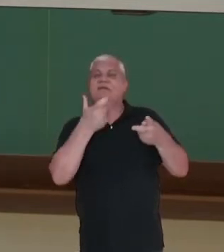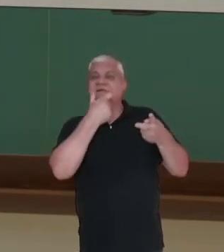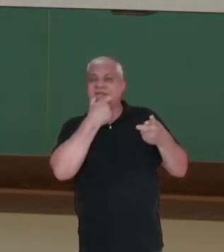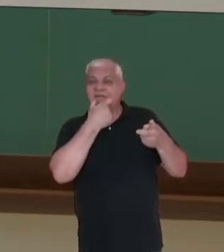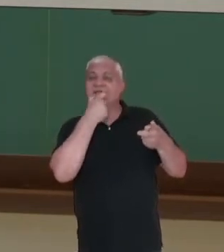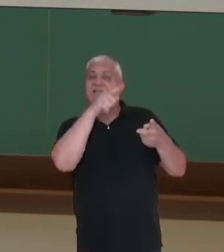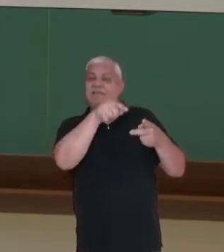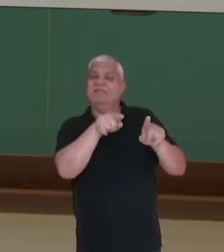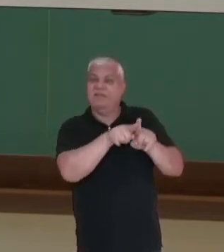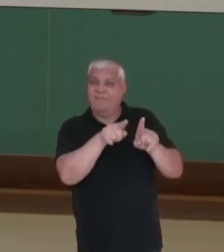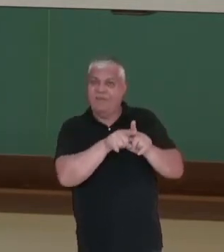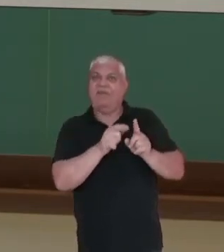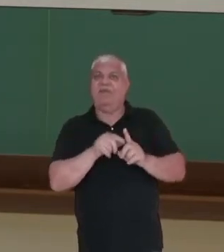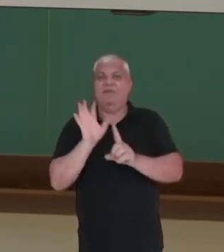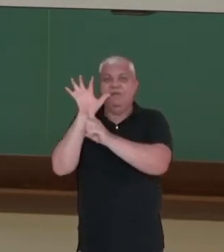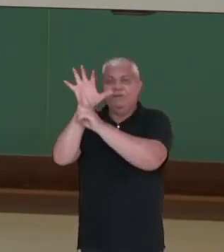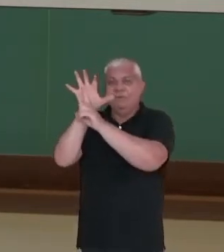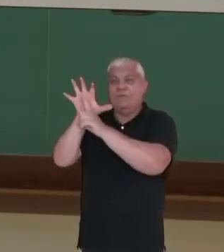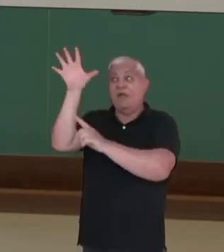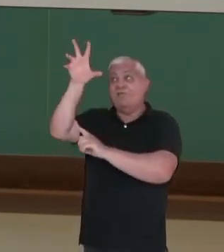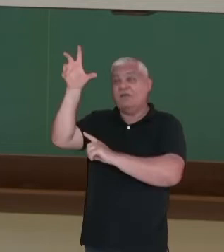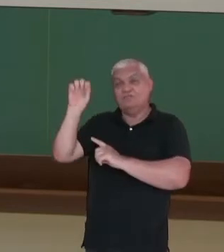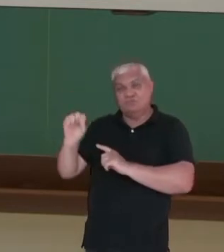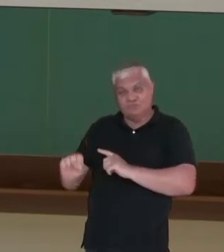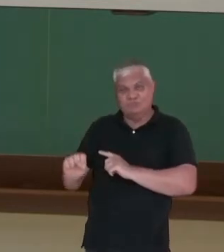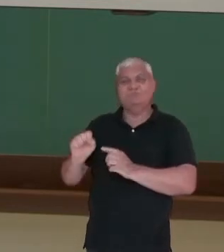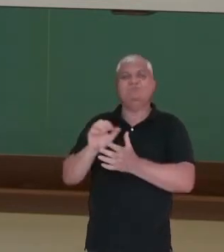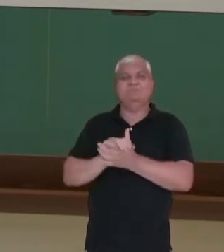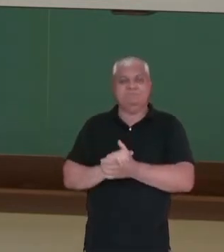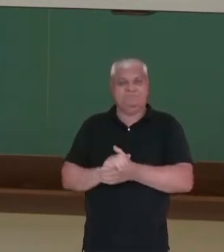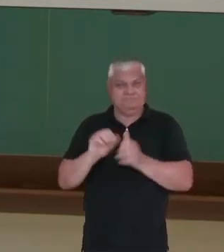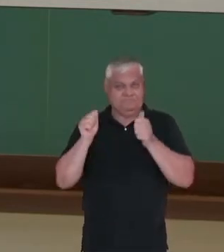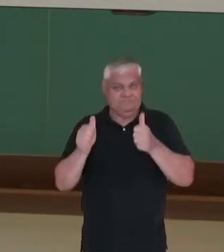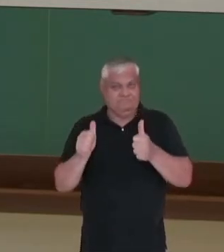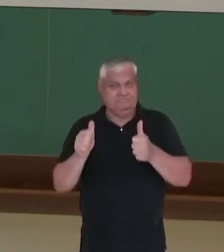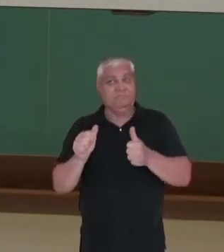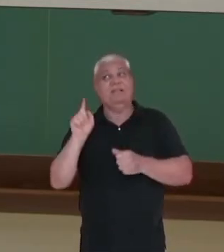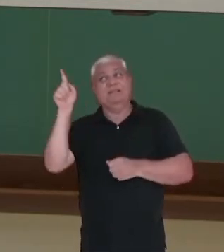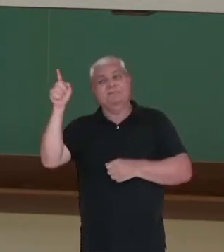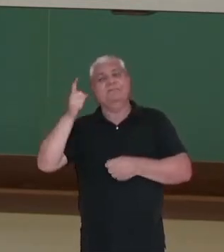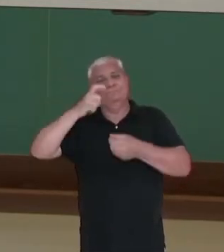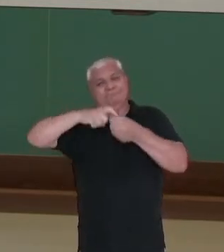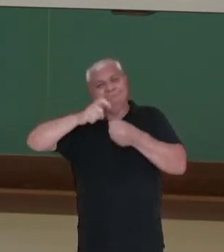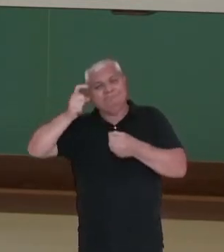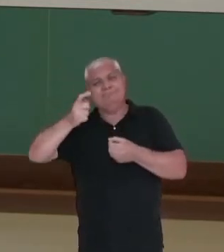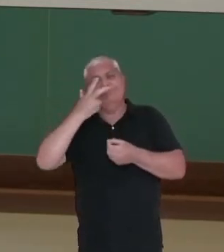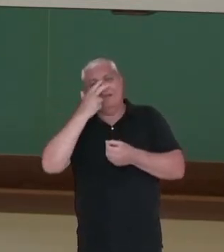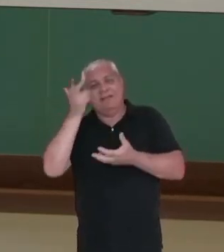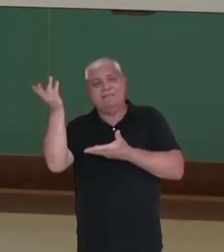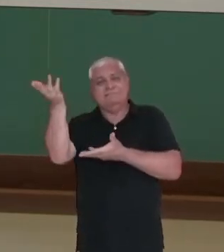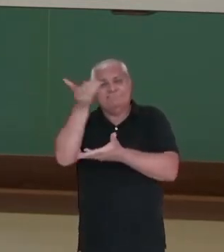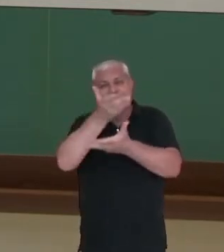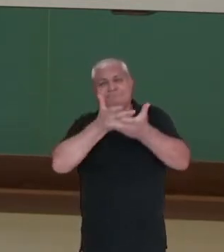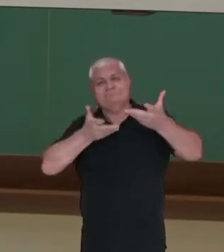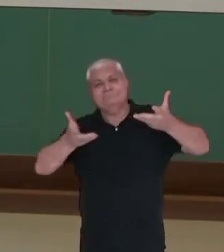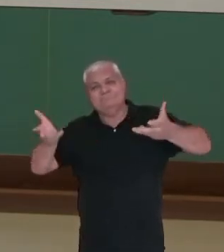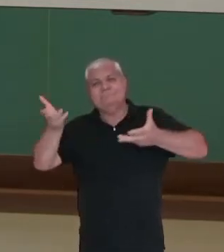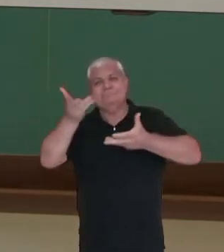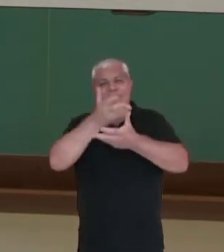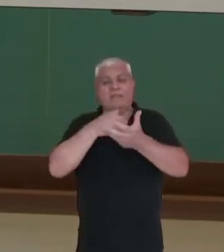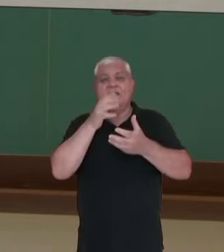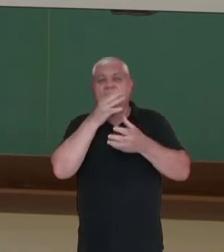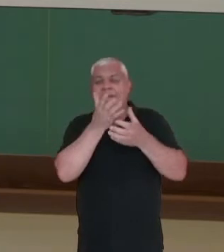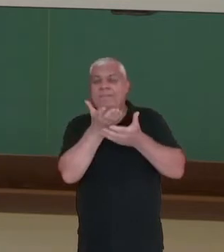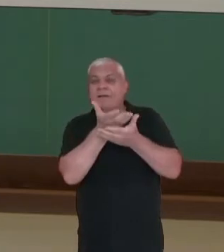tem certa influência sobre a África do Sul e assim por diante, ok? Então, ainda é um processo moroso, né, mas que está sendo